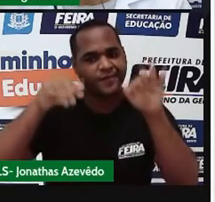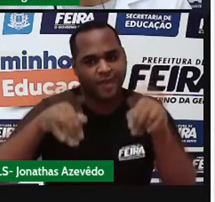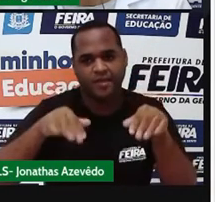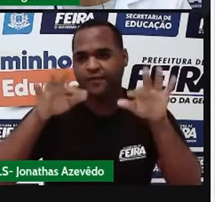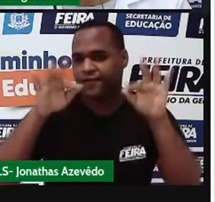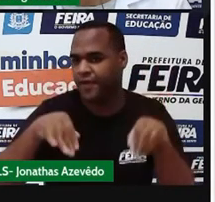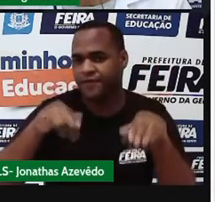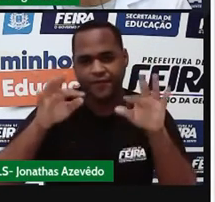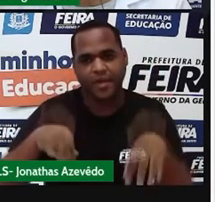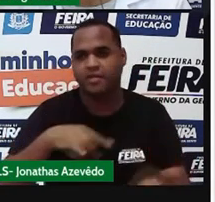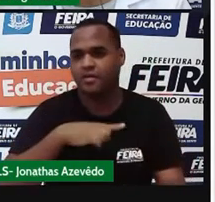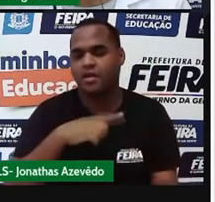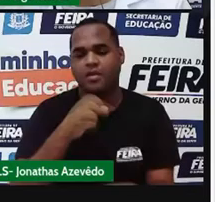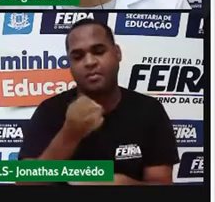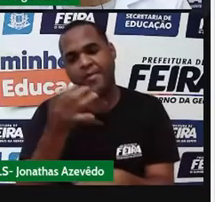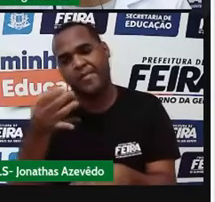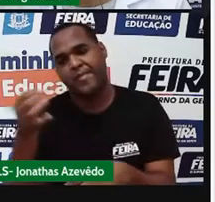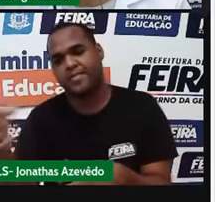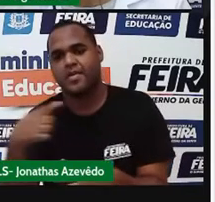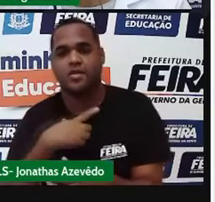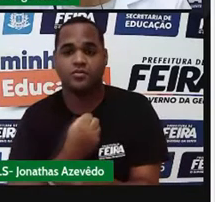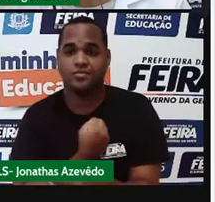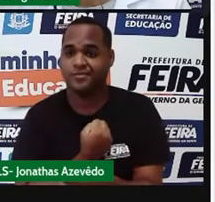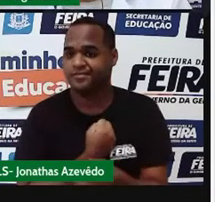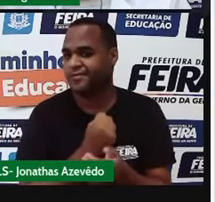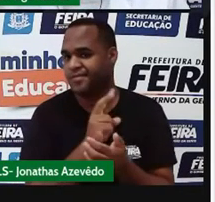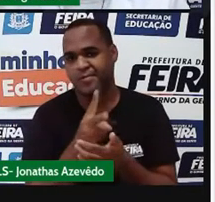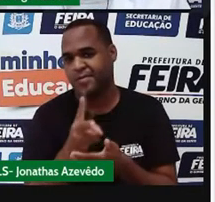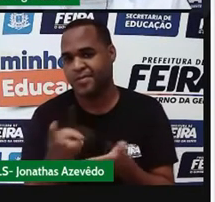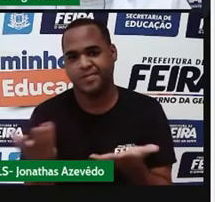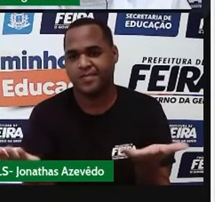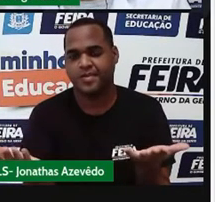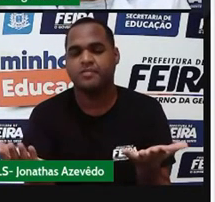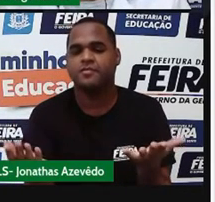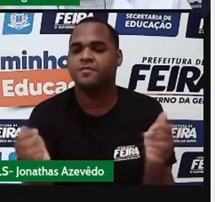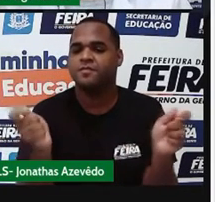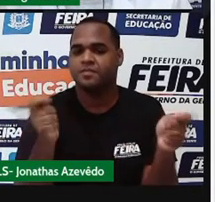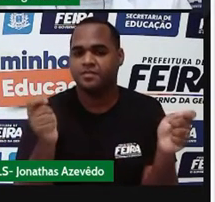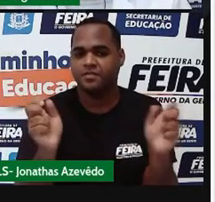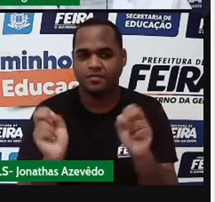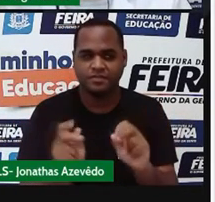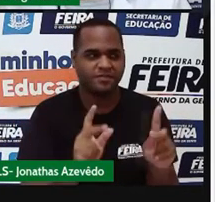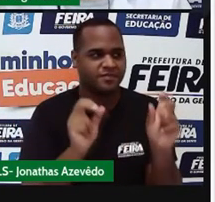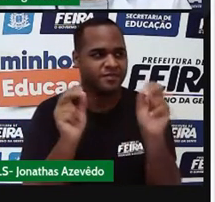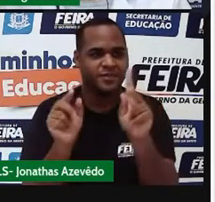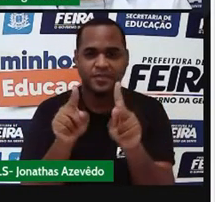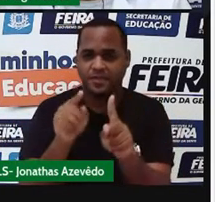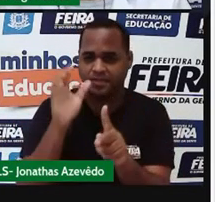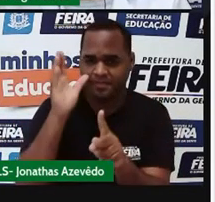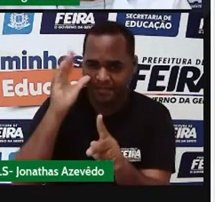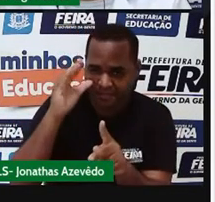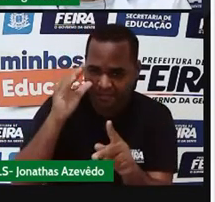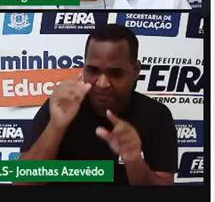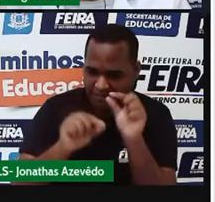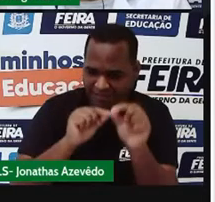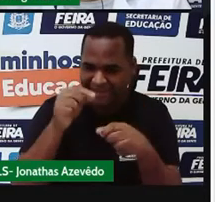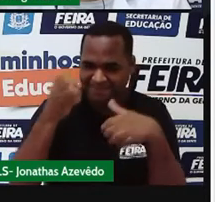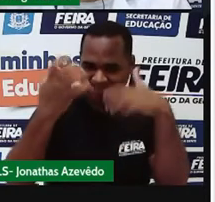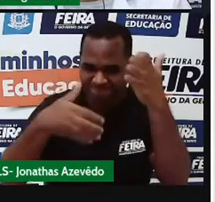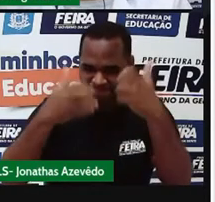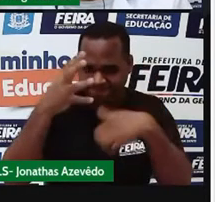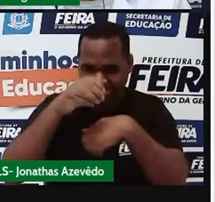infinitas vezes infinitas vezes tá bom curioso isso não